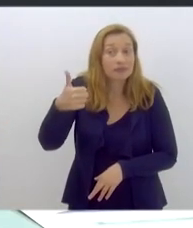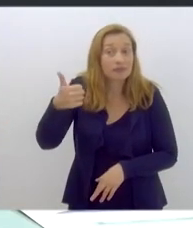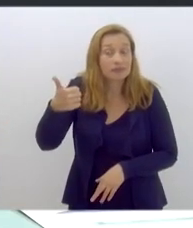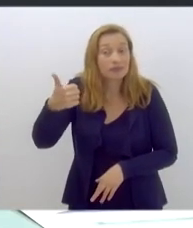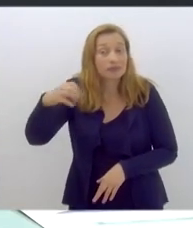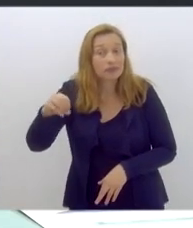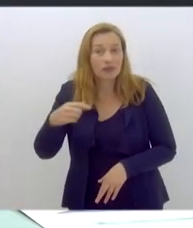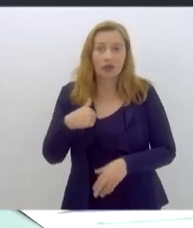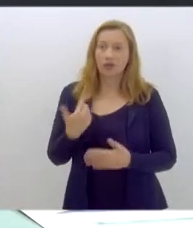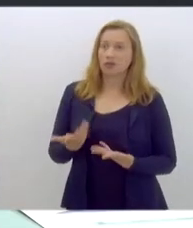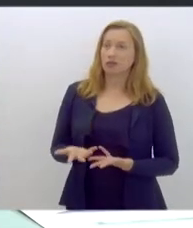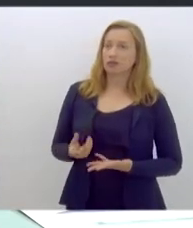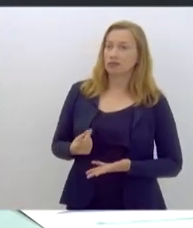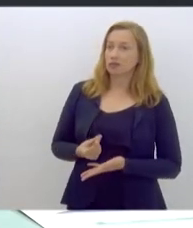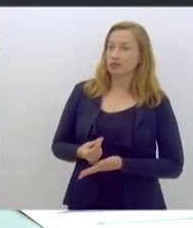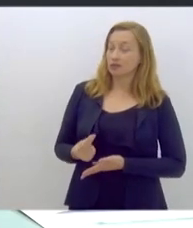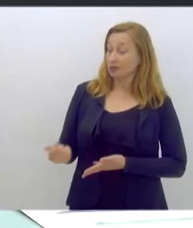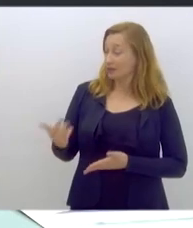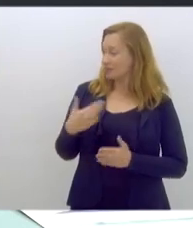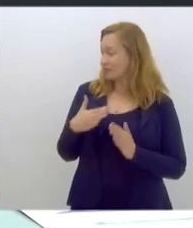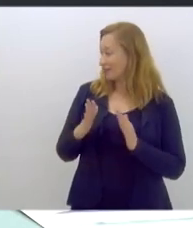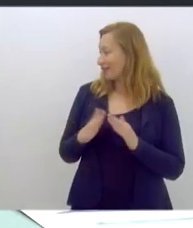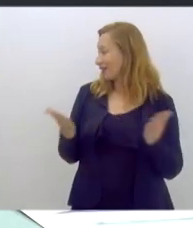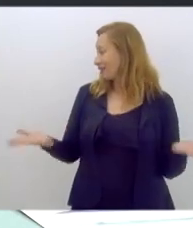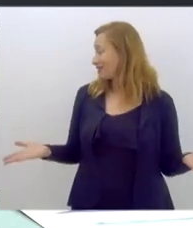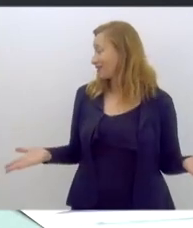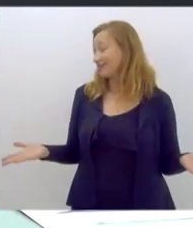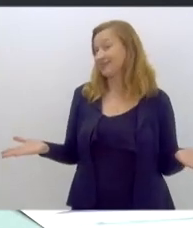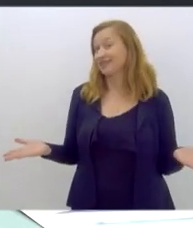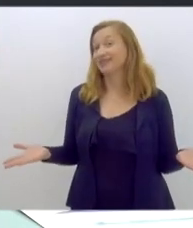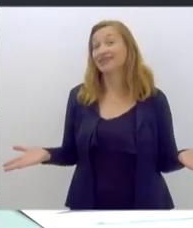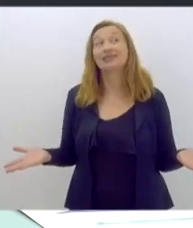lá de lá não na minha casa quando